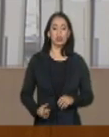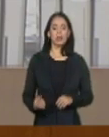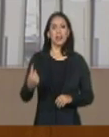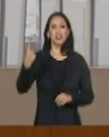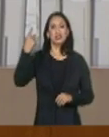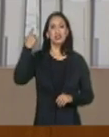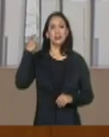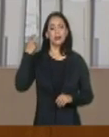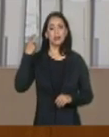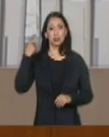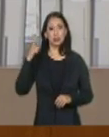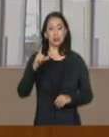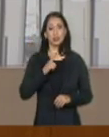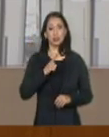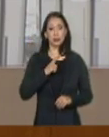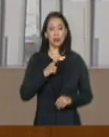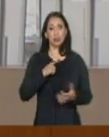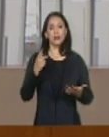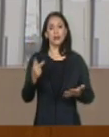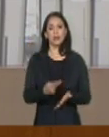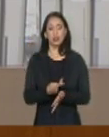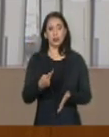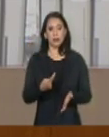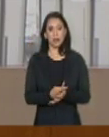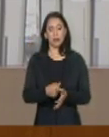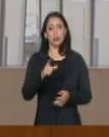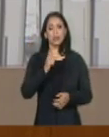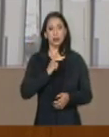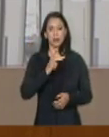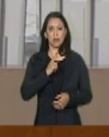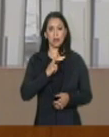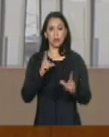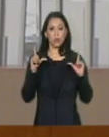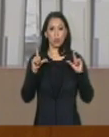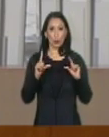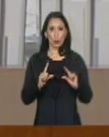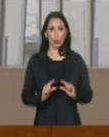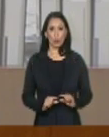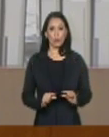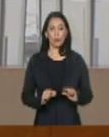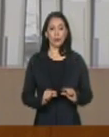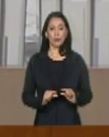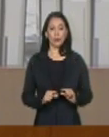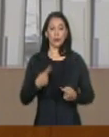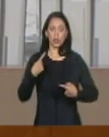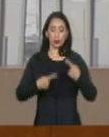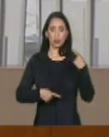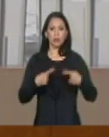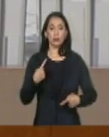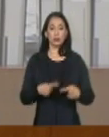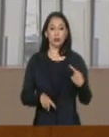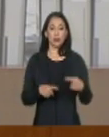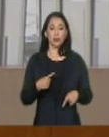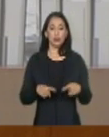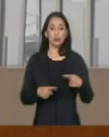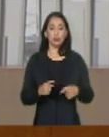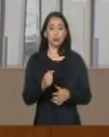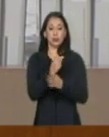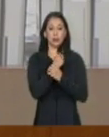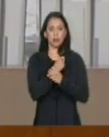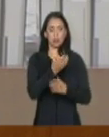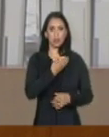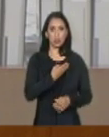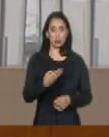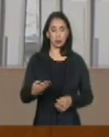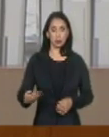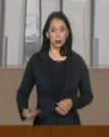prevenção, que é o que vem sendo feito, e aí tem tido a maior diminuição, por conta de uma política nacional de segurança pública,